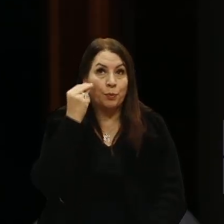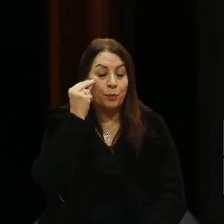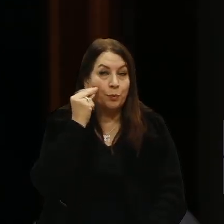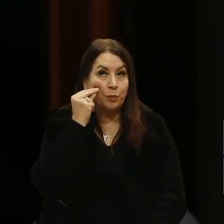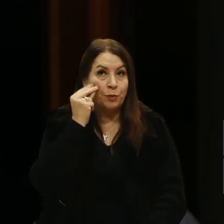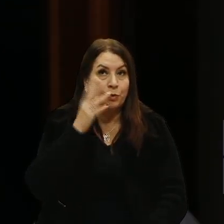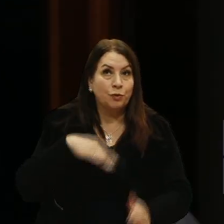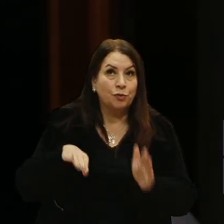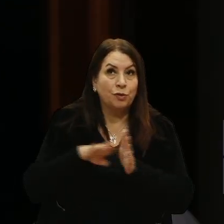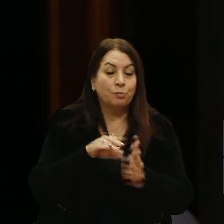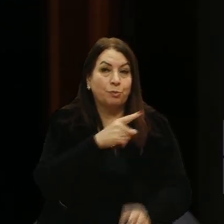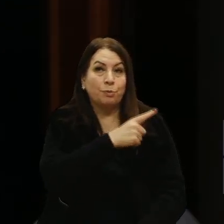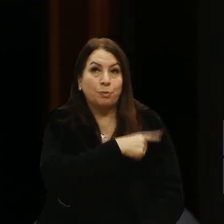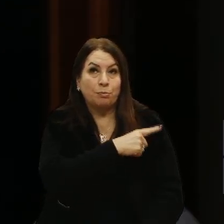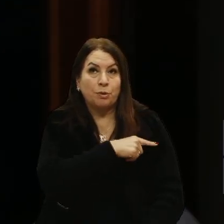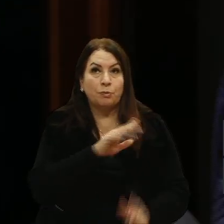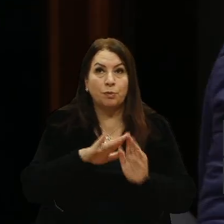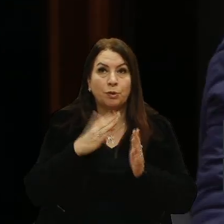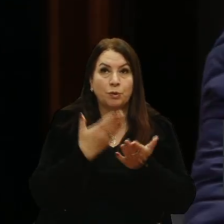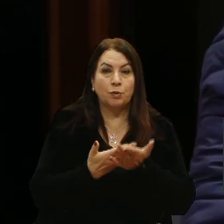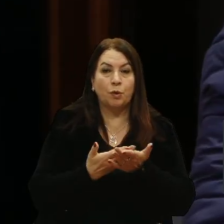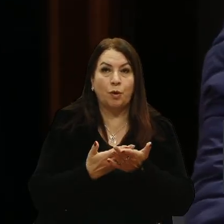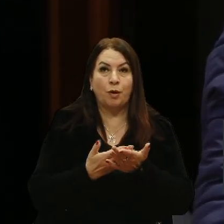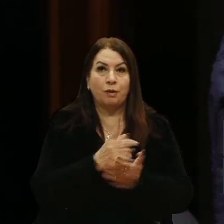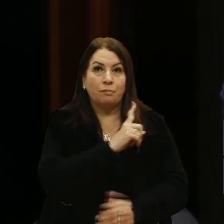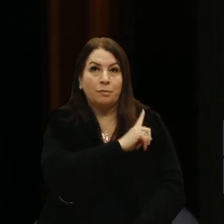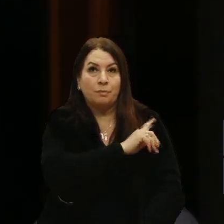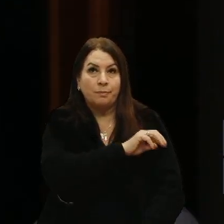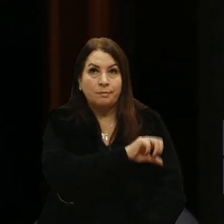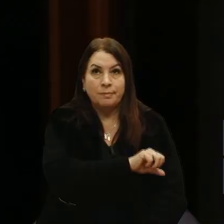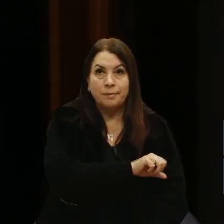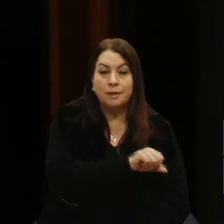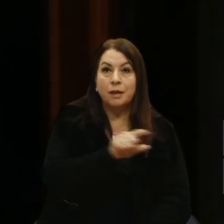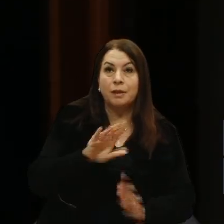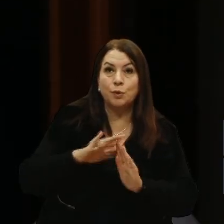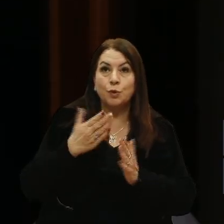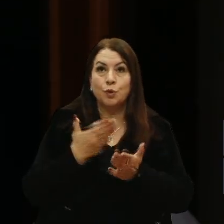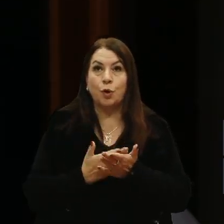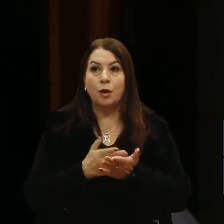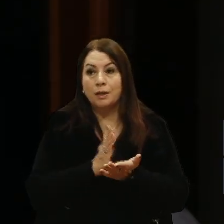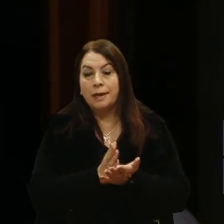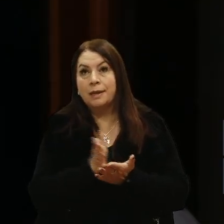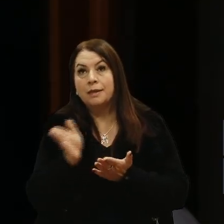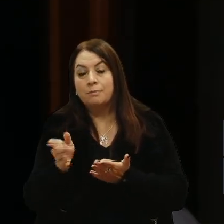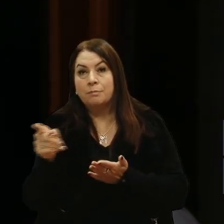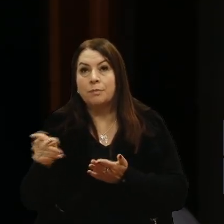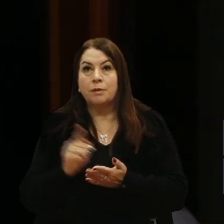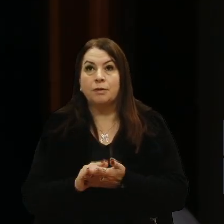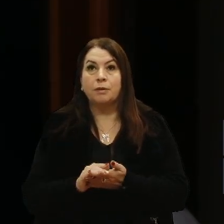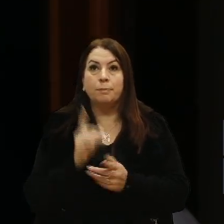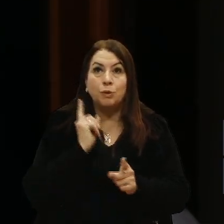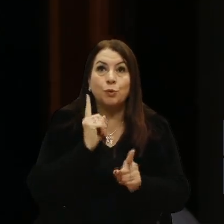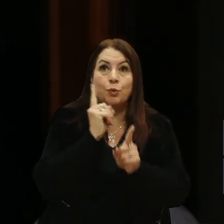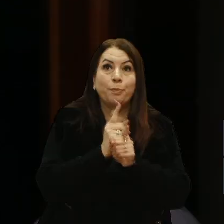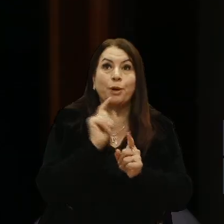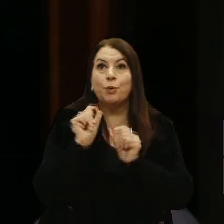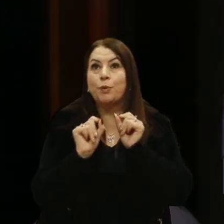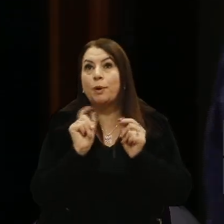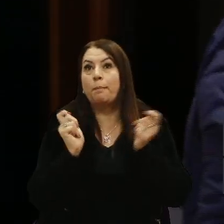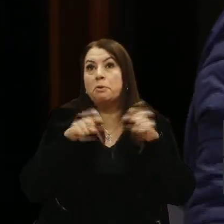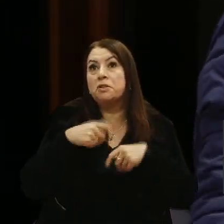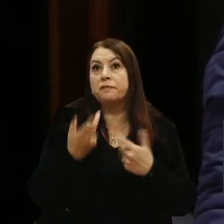criança chega no primeiro ano de uma escola de ensino fundamental e a escola encaminha para um diagnóstico, um